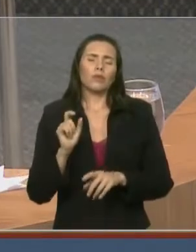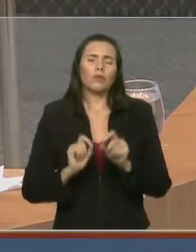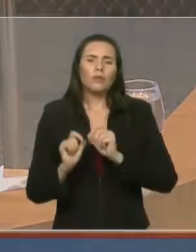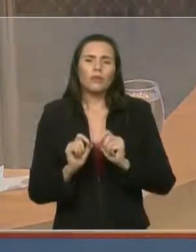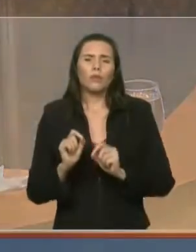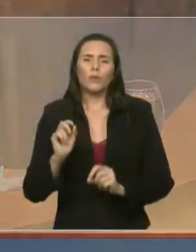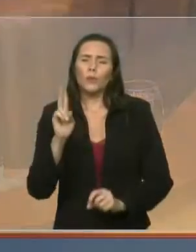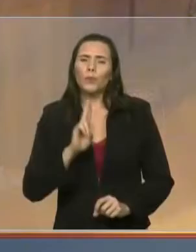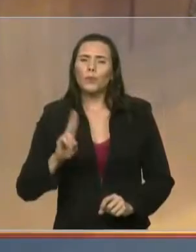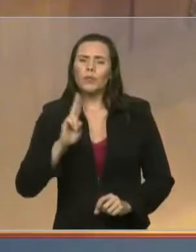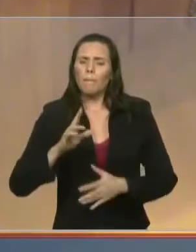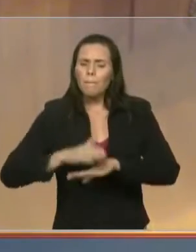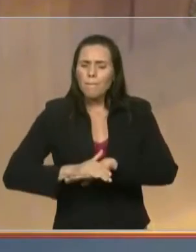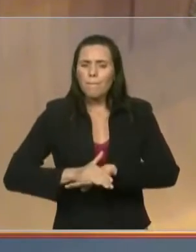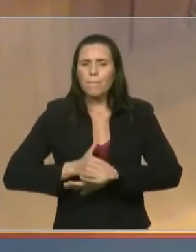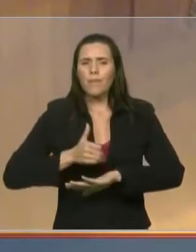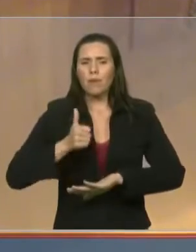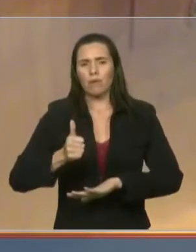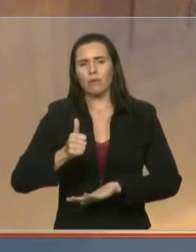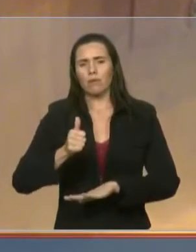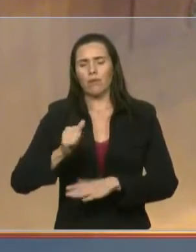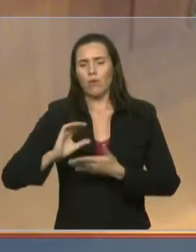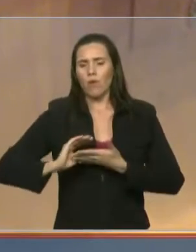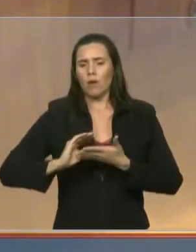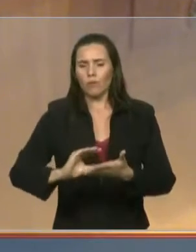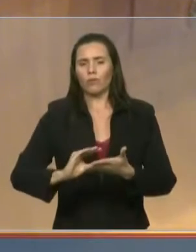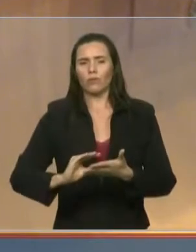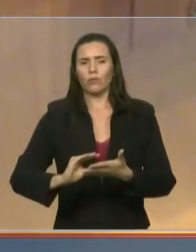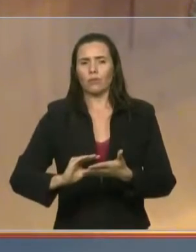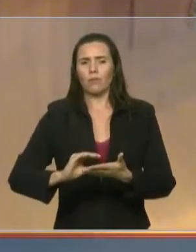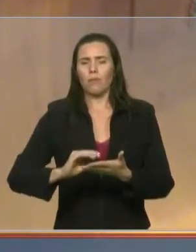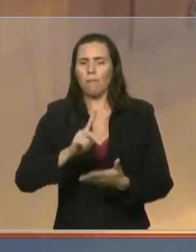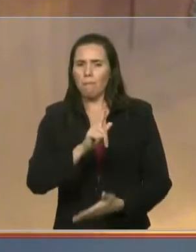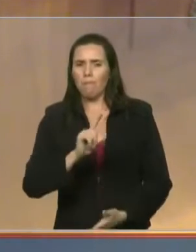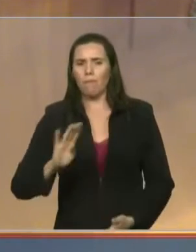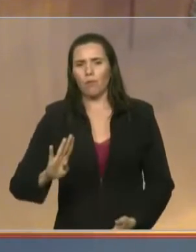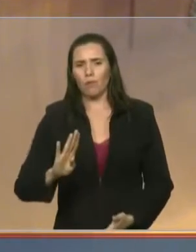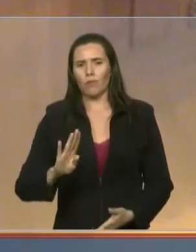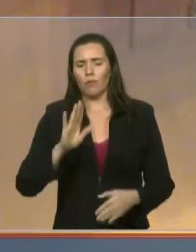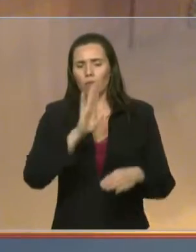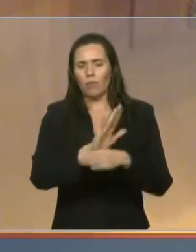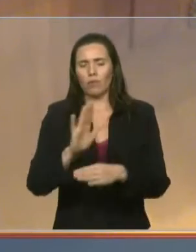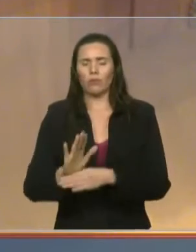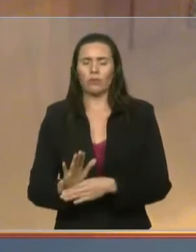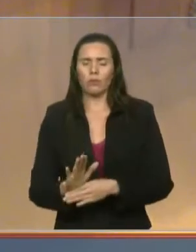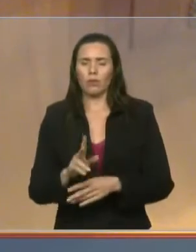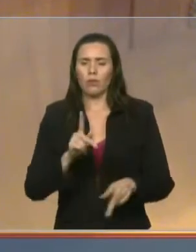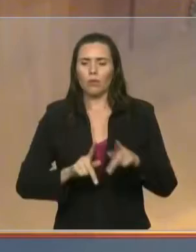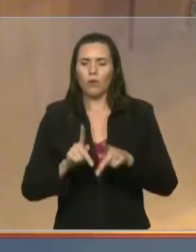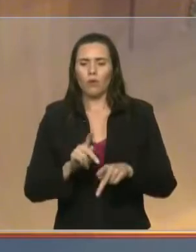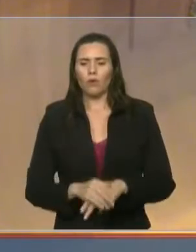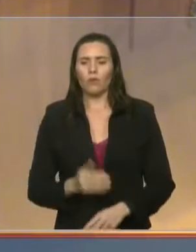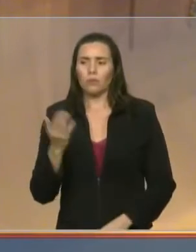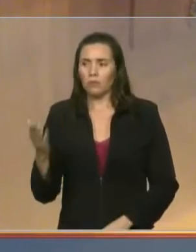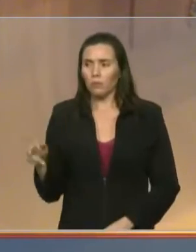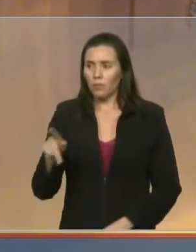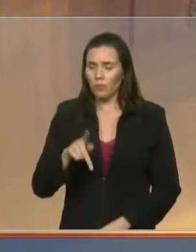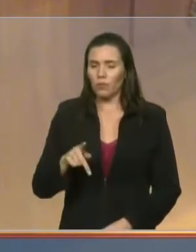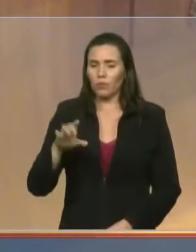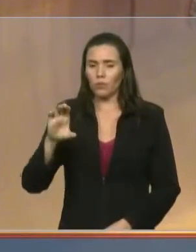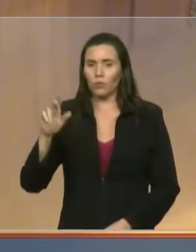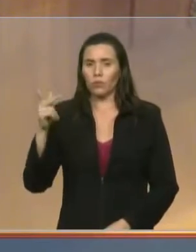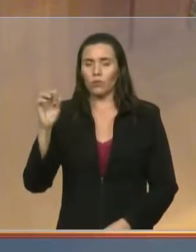Chico Gonçalves, professor Chocolate, que aqui estão representando o poder público estadual e